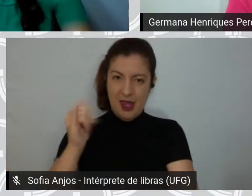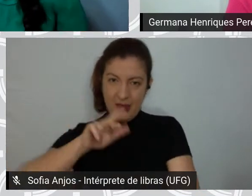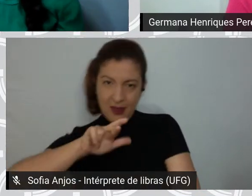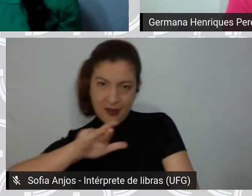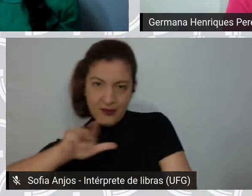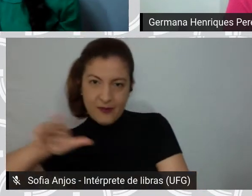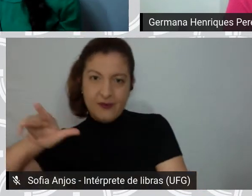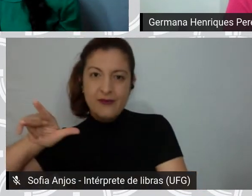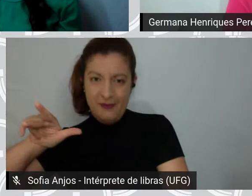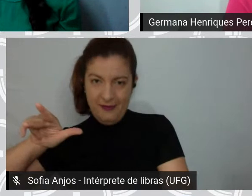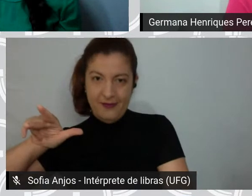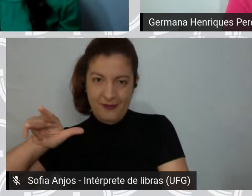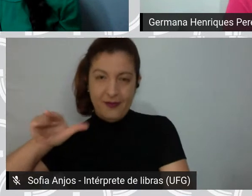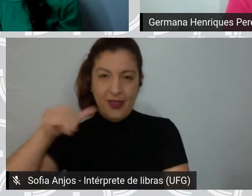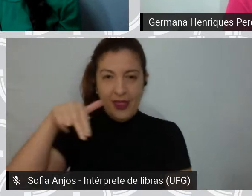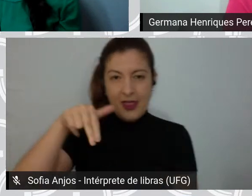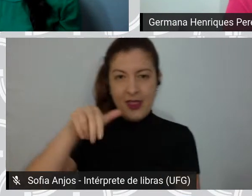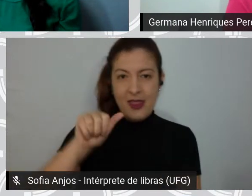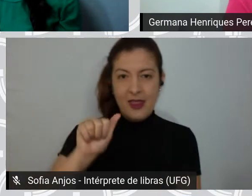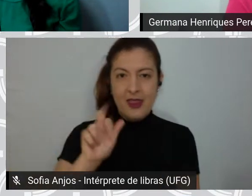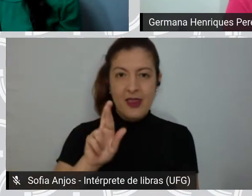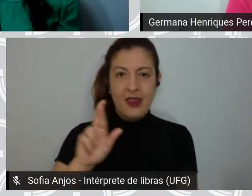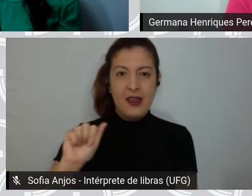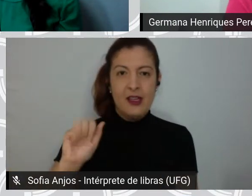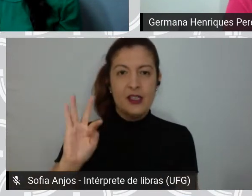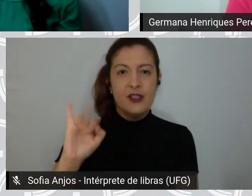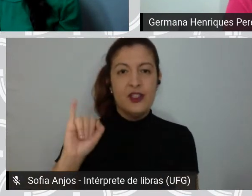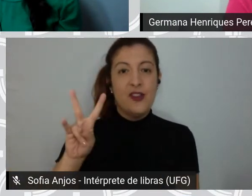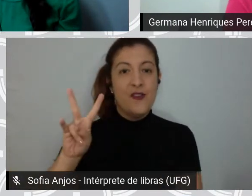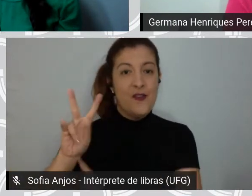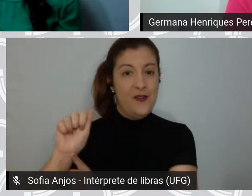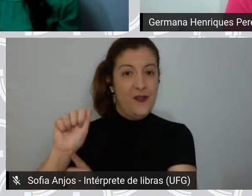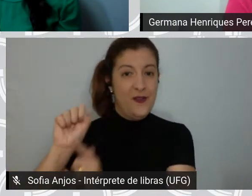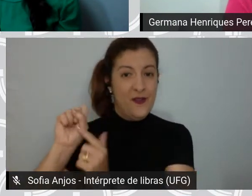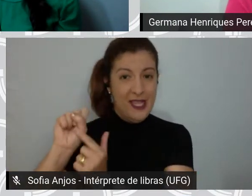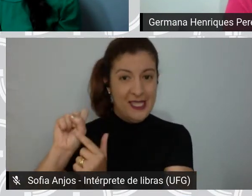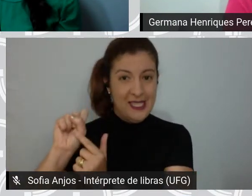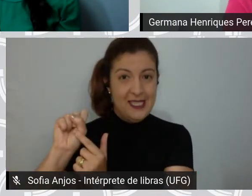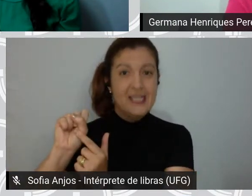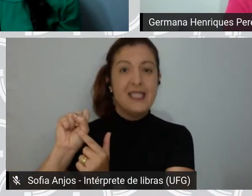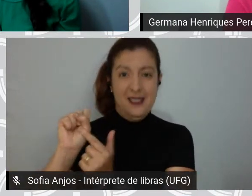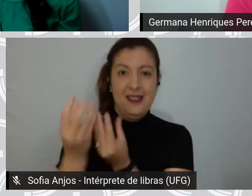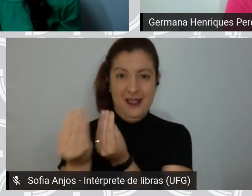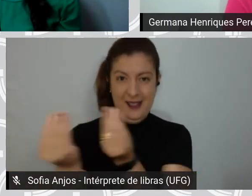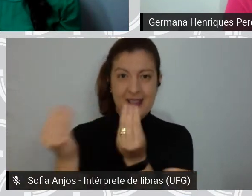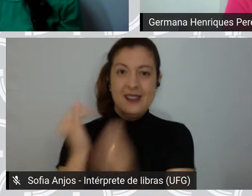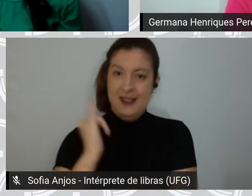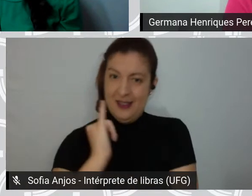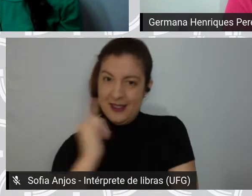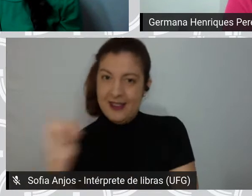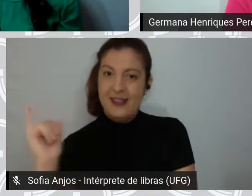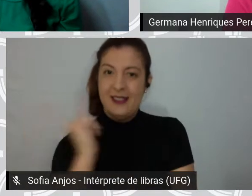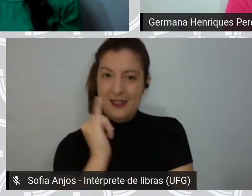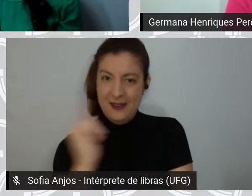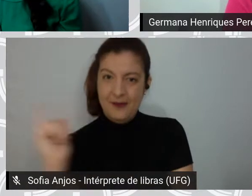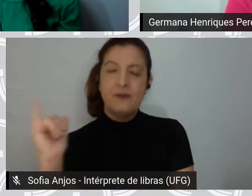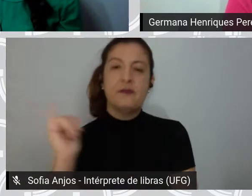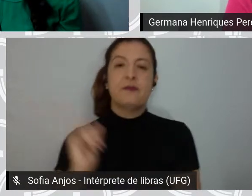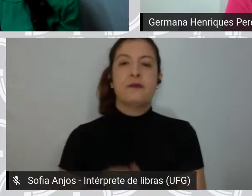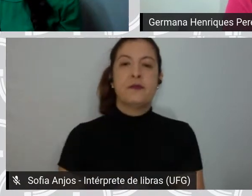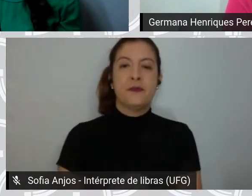Então, eu vou comentar um texto que eu escrevi, que está na publicação do livro